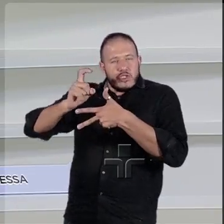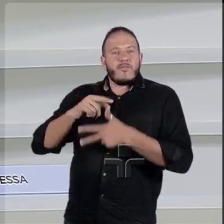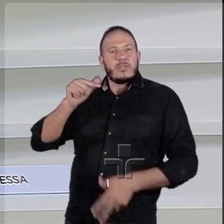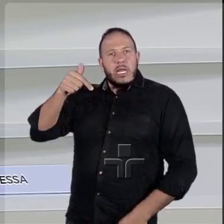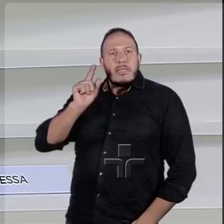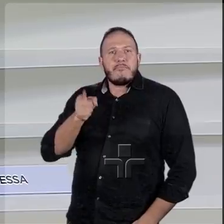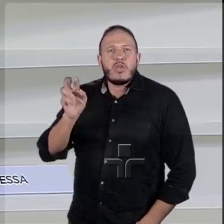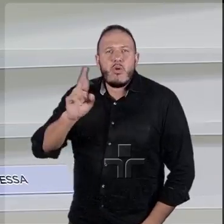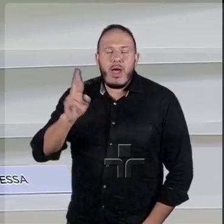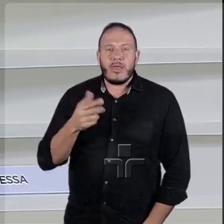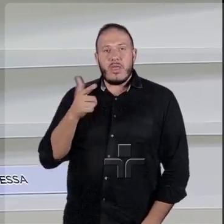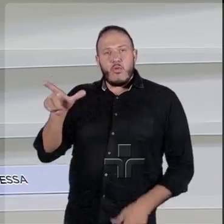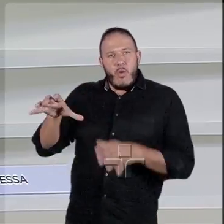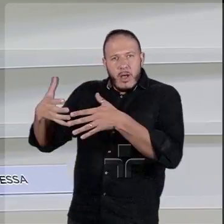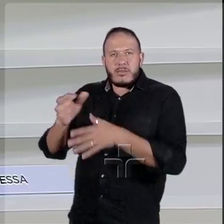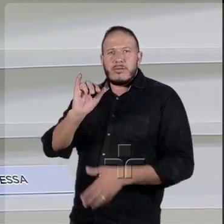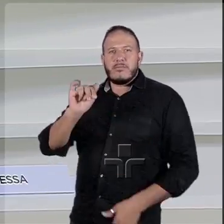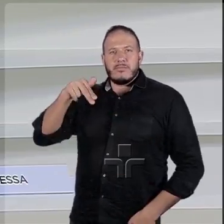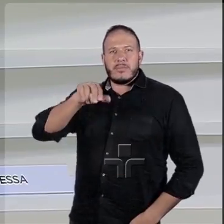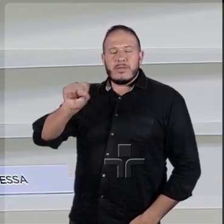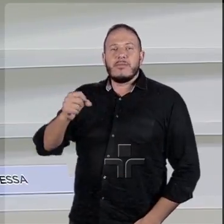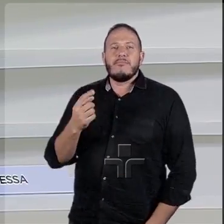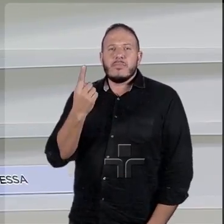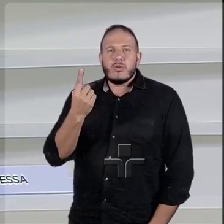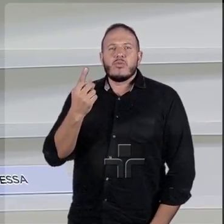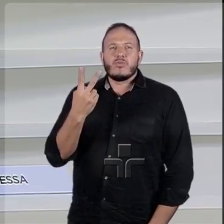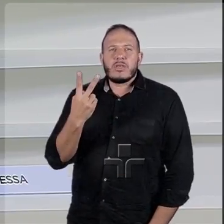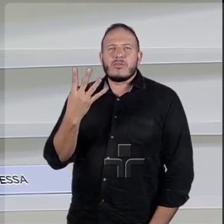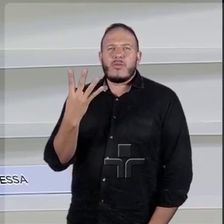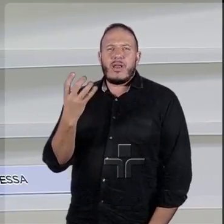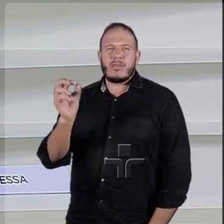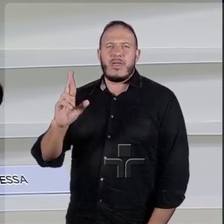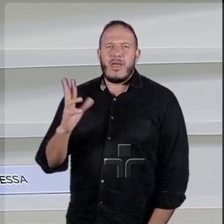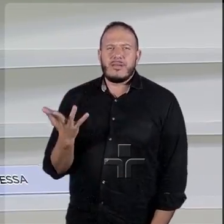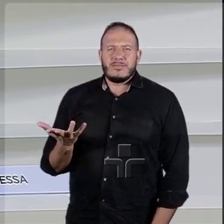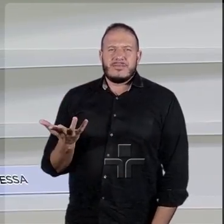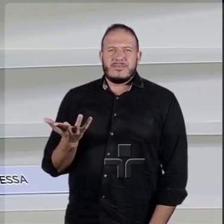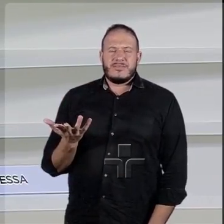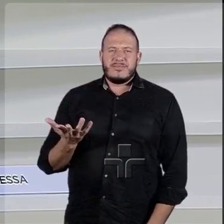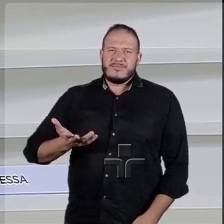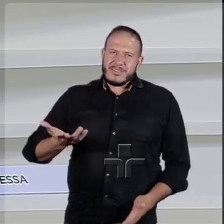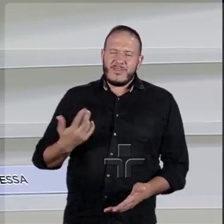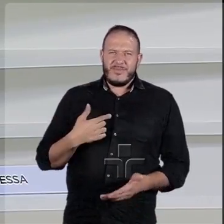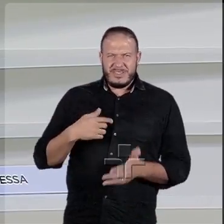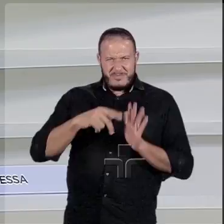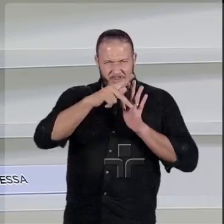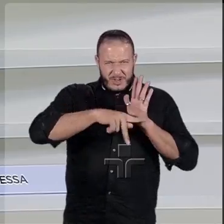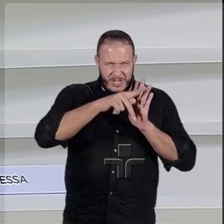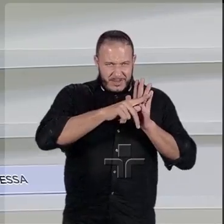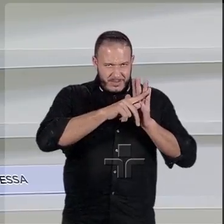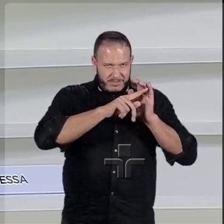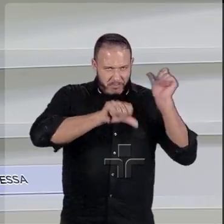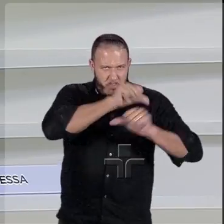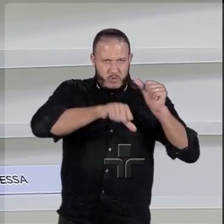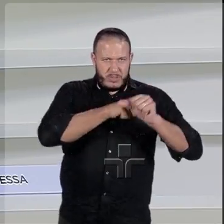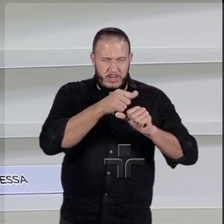aí as do INSS, R$1.240. Então, esse projeto corrige esse tipo de